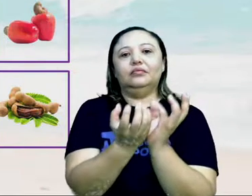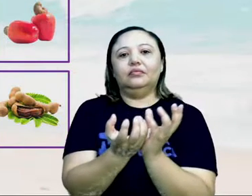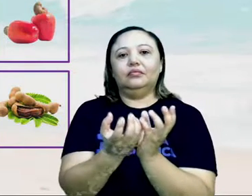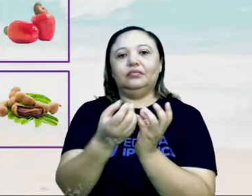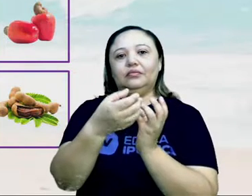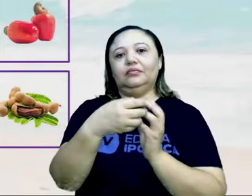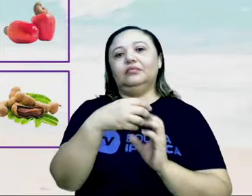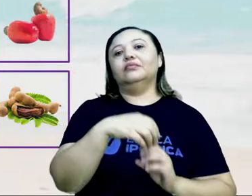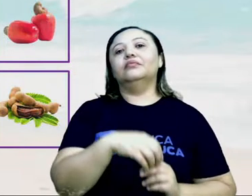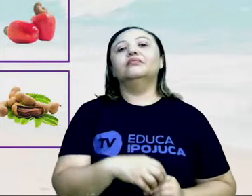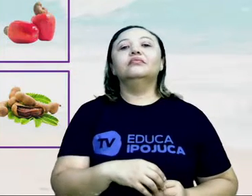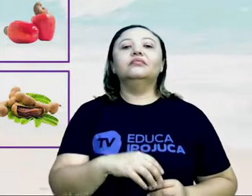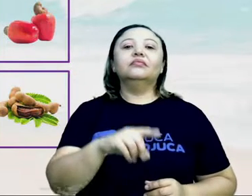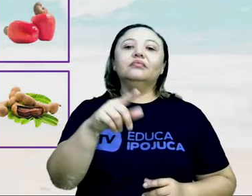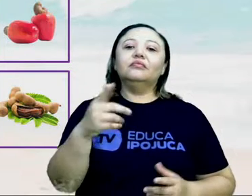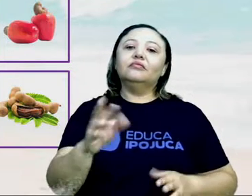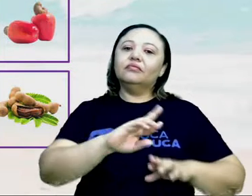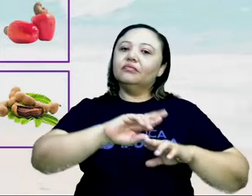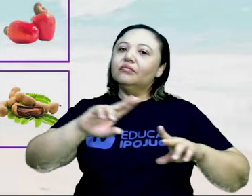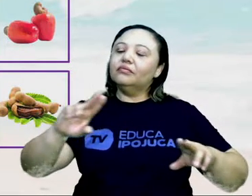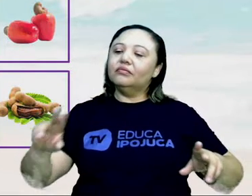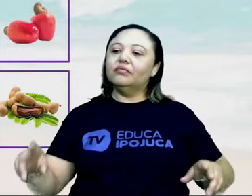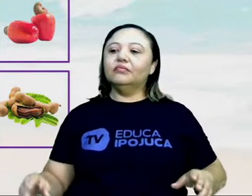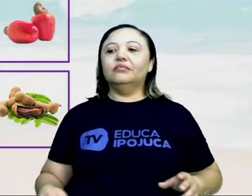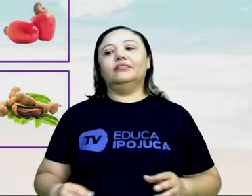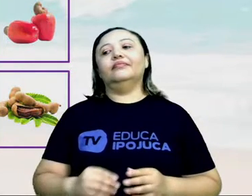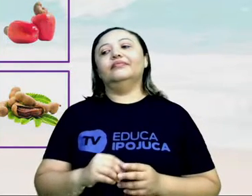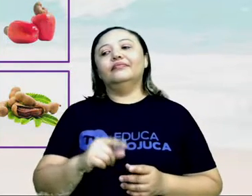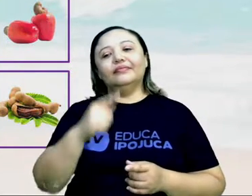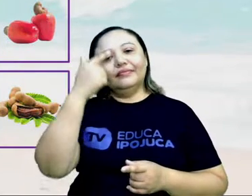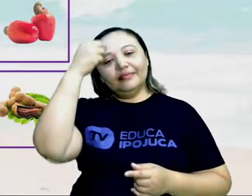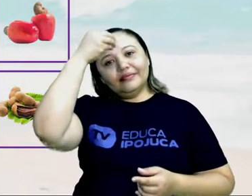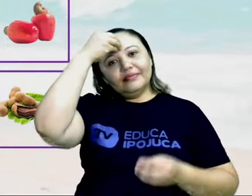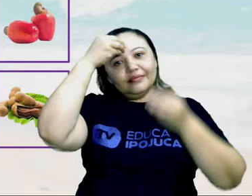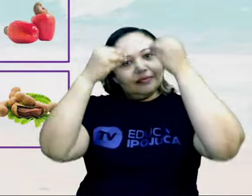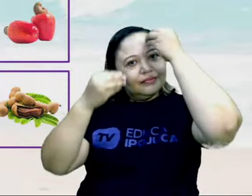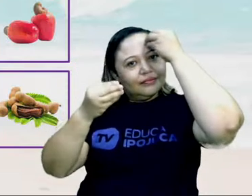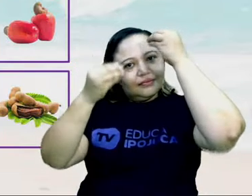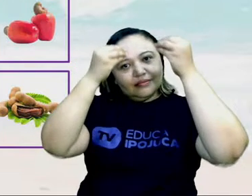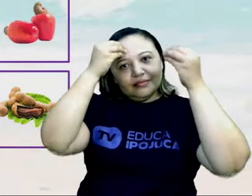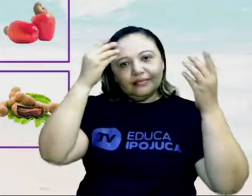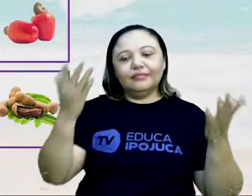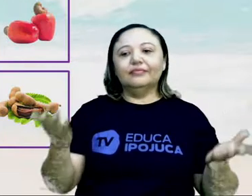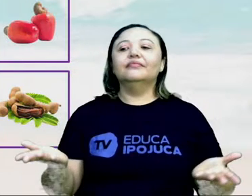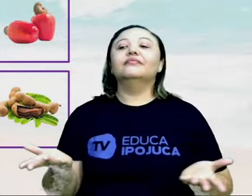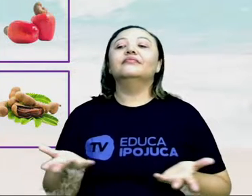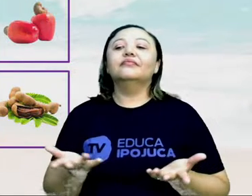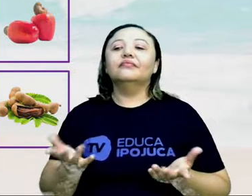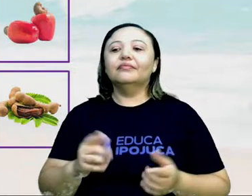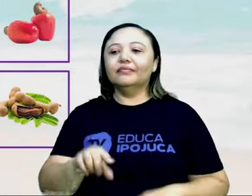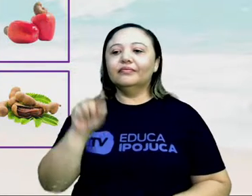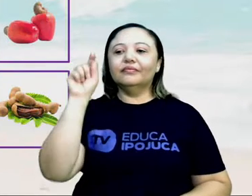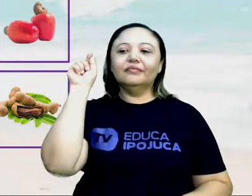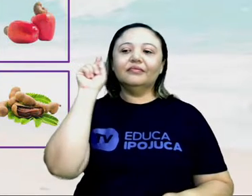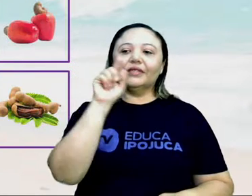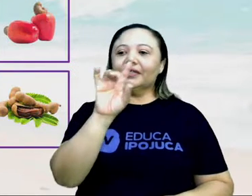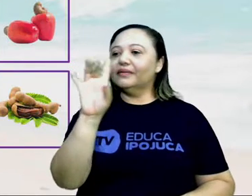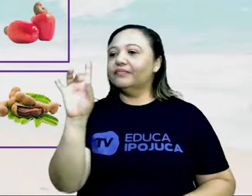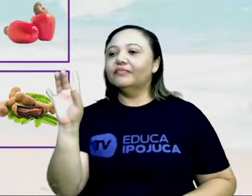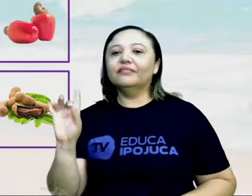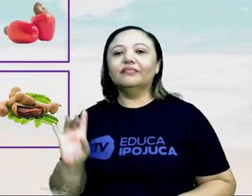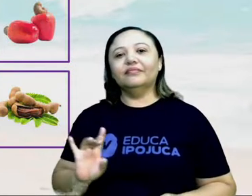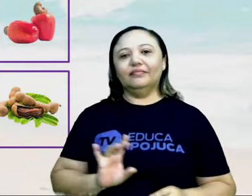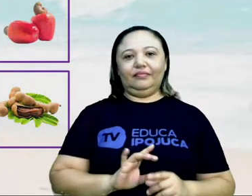várias frutas. E aí, estou dando um tempinho para vocês memorizarem e agora tentar adivinhar onde é que